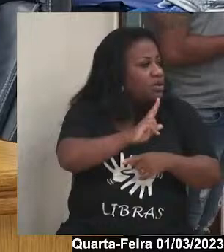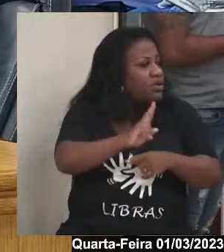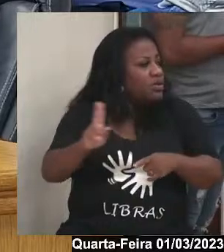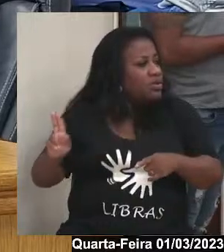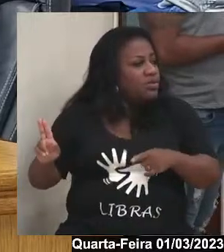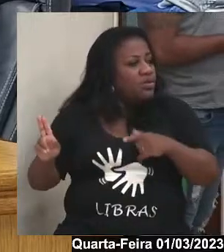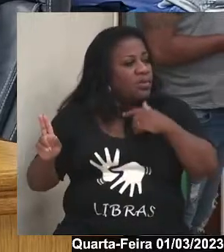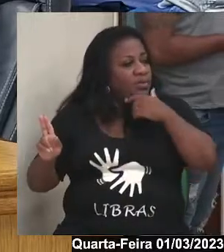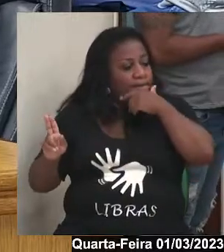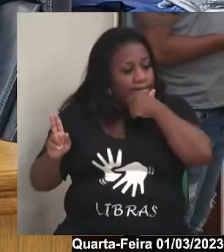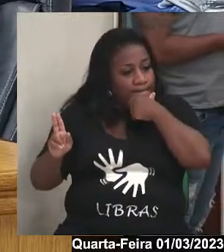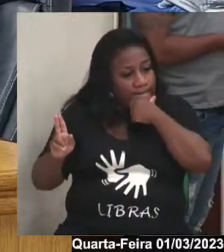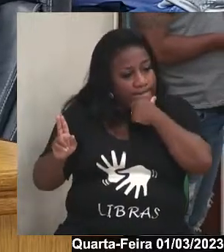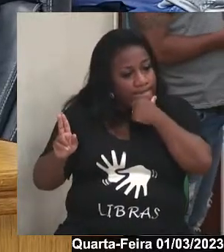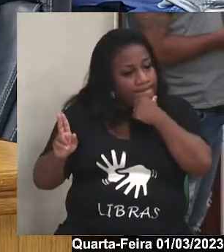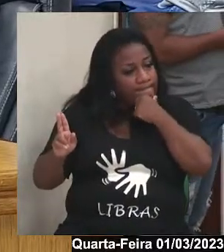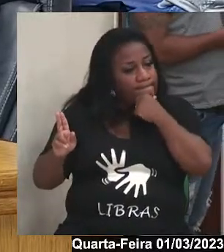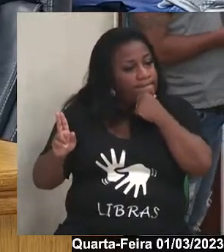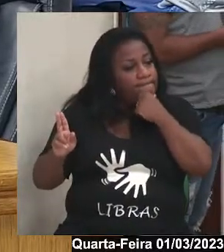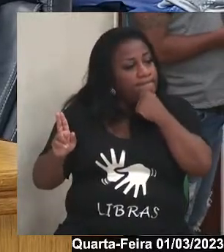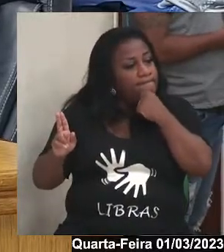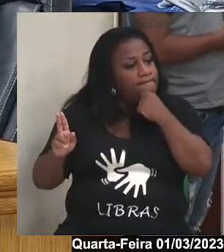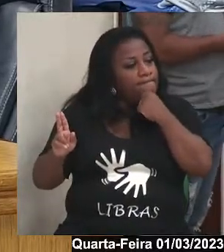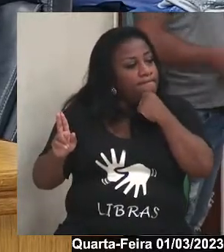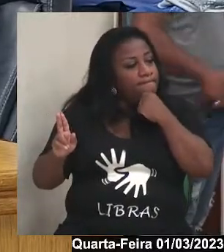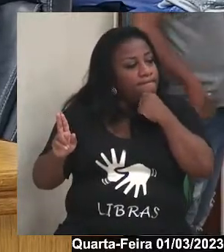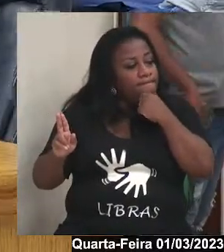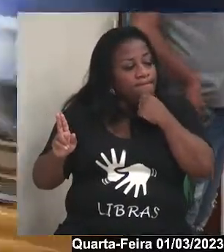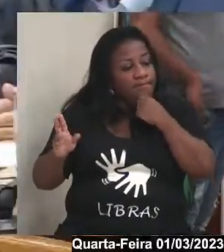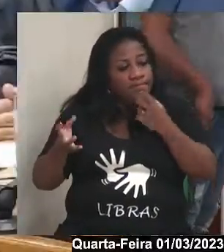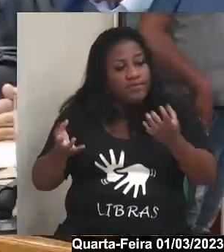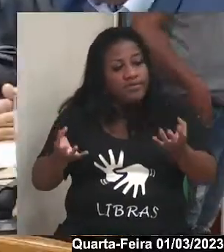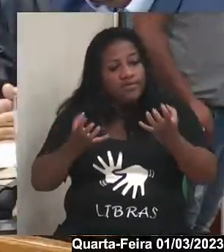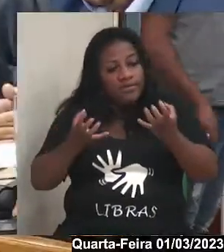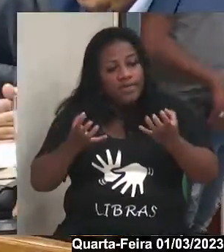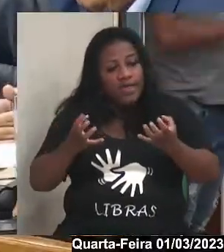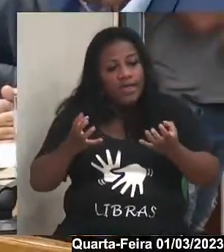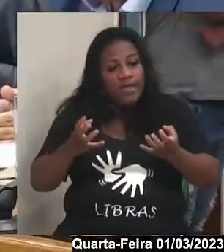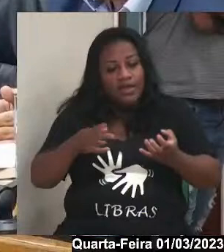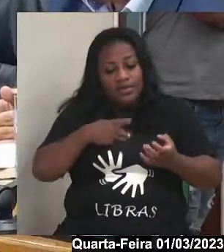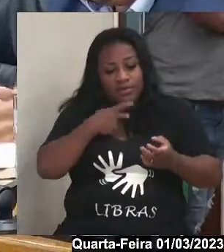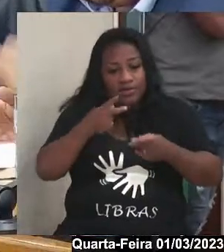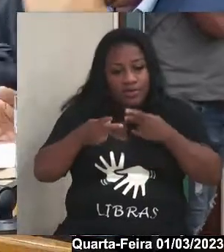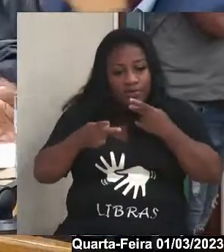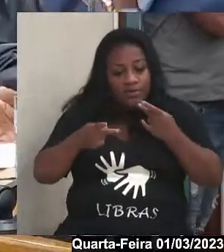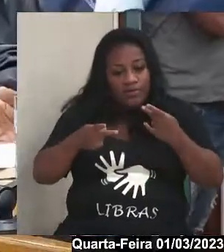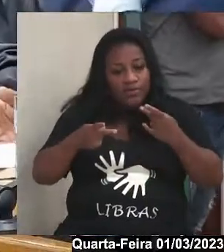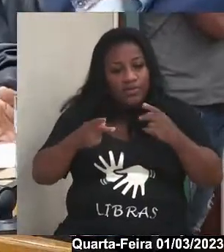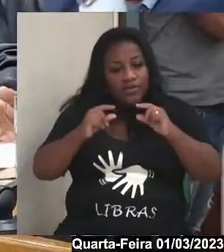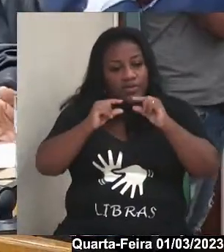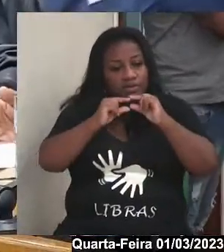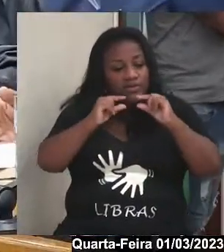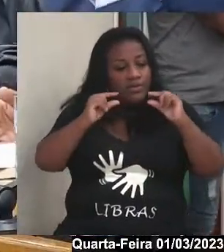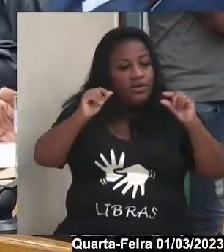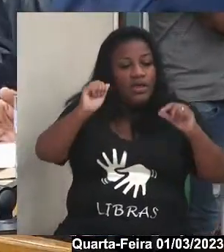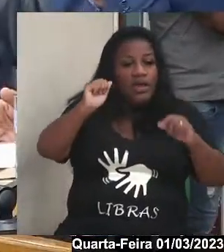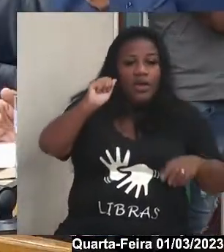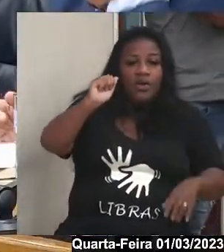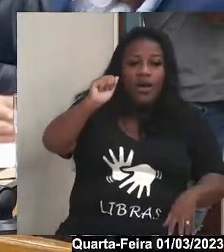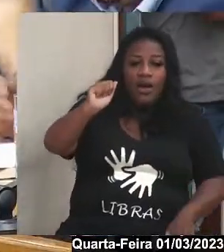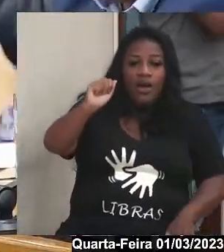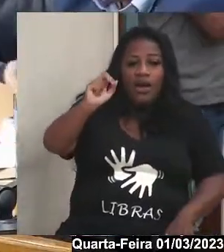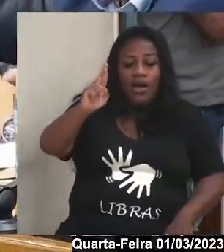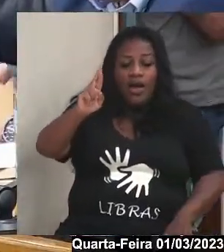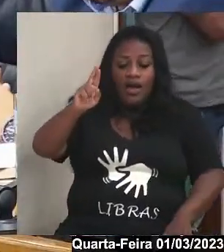por favor. Sim. Por favor. Eu quero pegar, até para pegar o assunto quente, né? Eu gostaria de começar pelo Armando Vidigal.